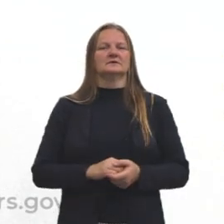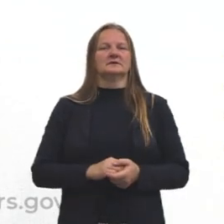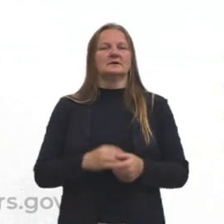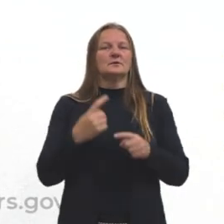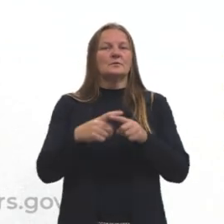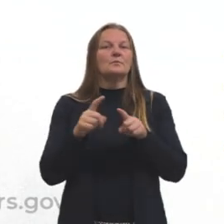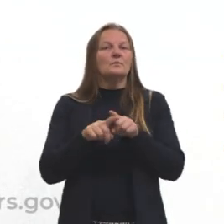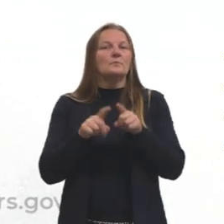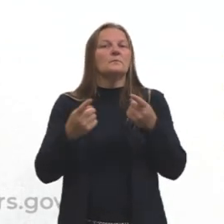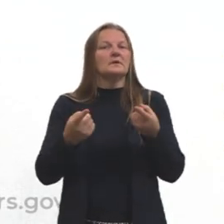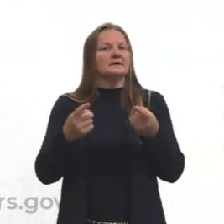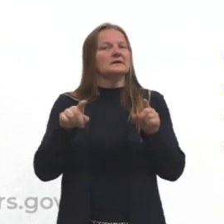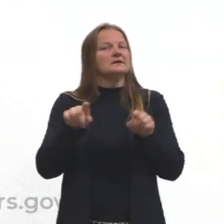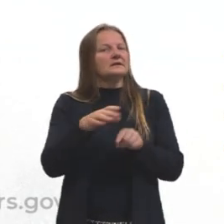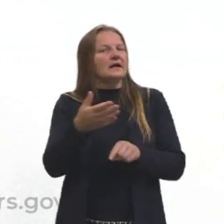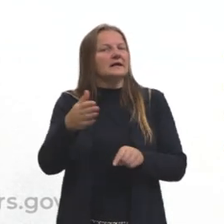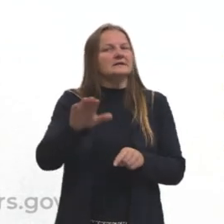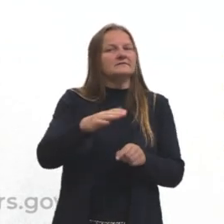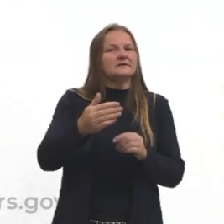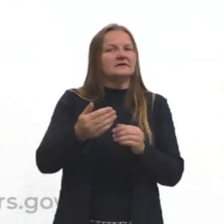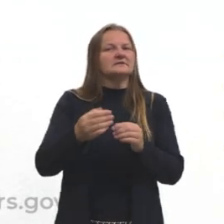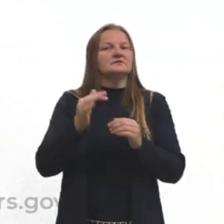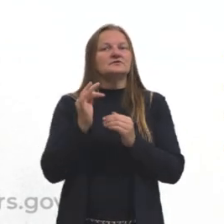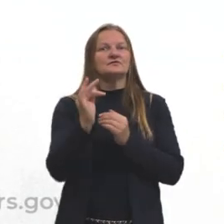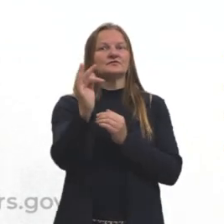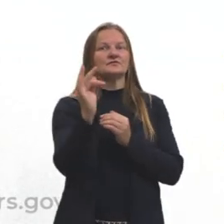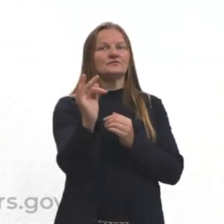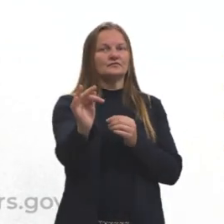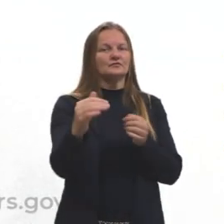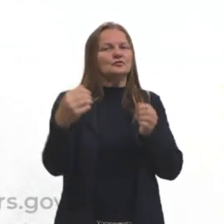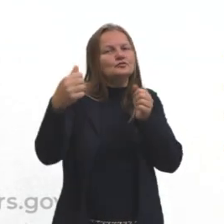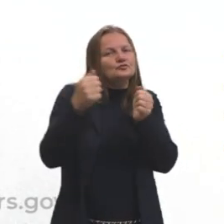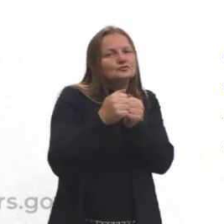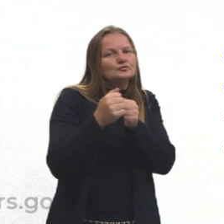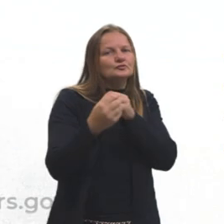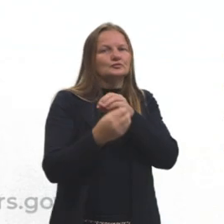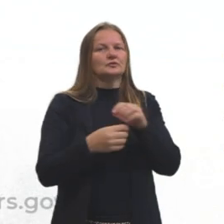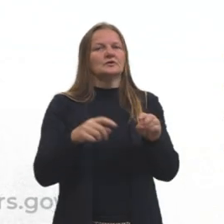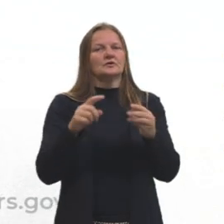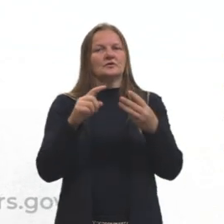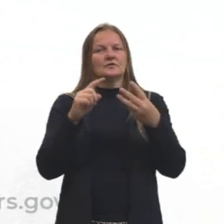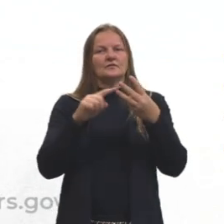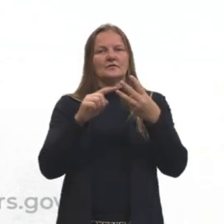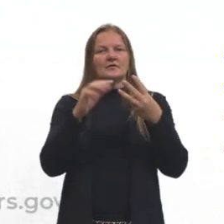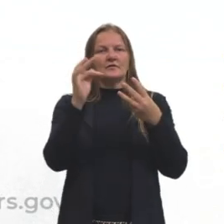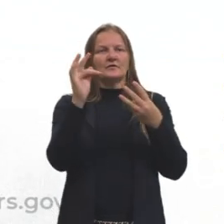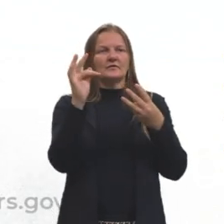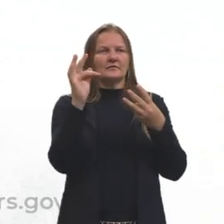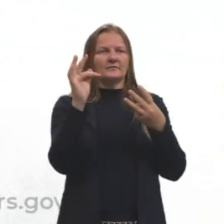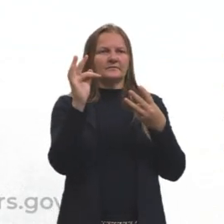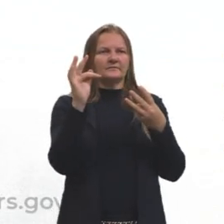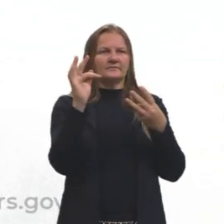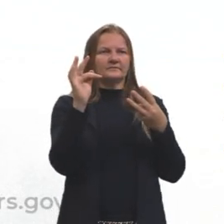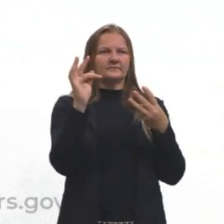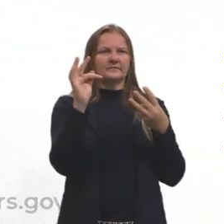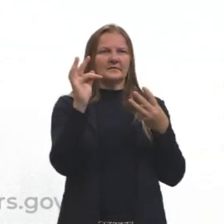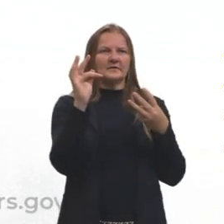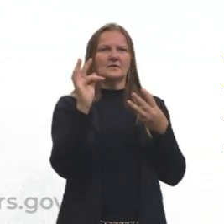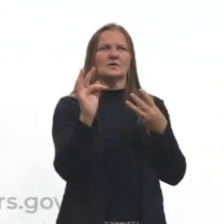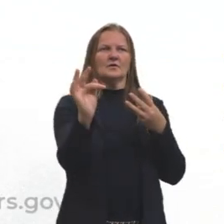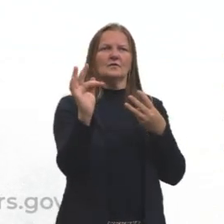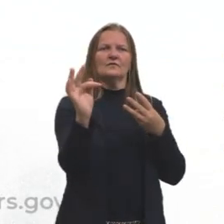porém também pode indicar ações futuras e o filtro Porque é o único que não